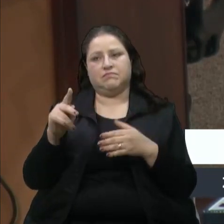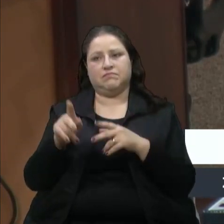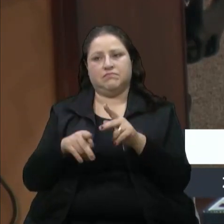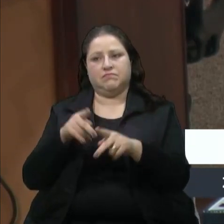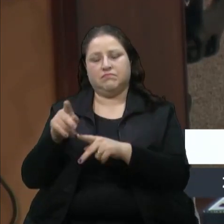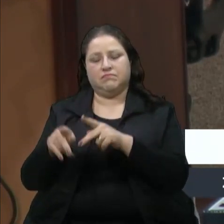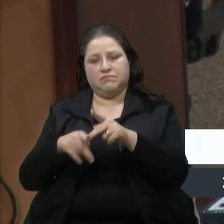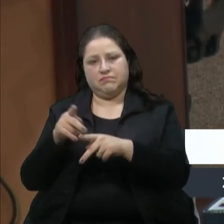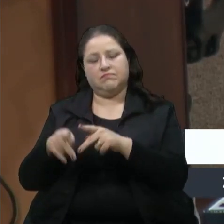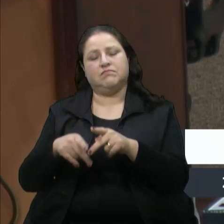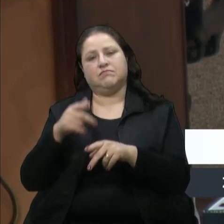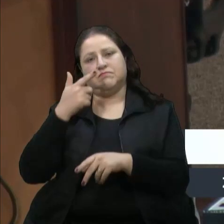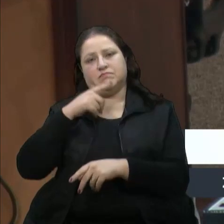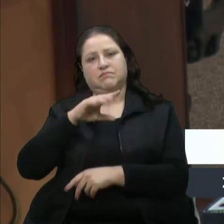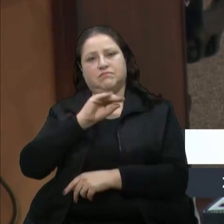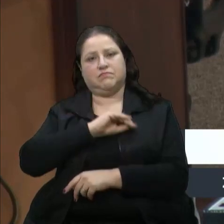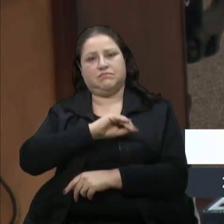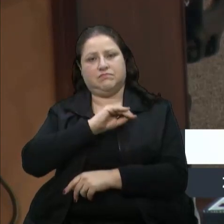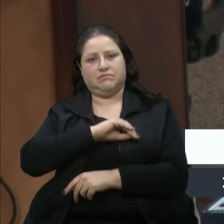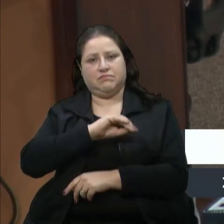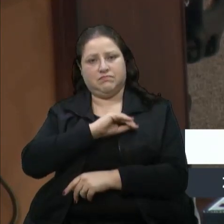uma renda que é tão